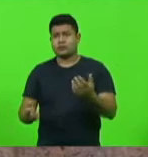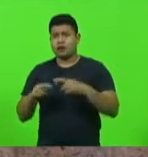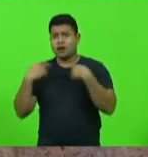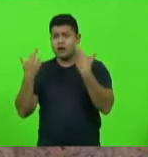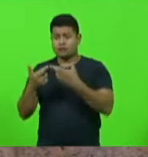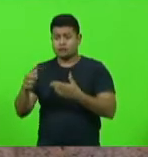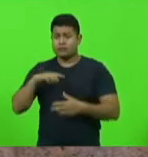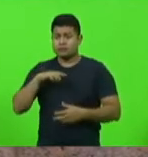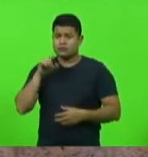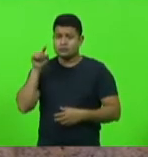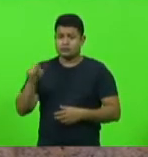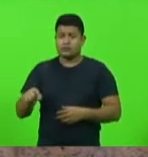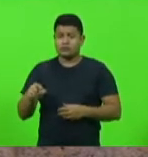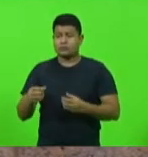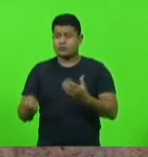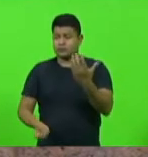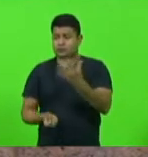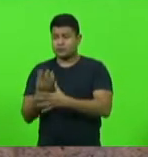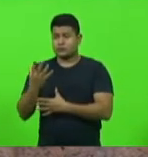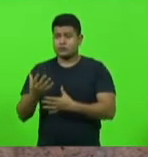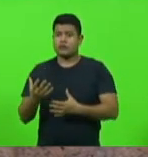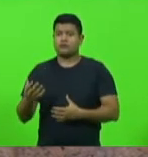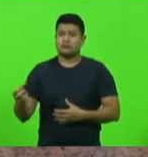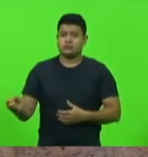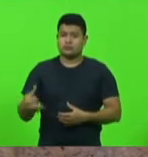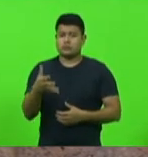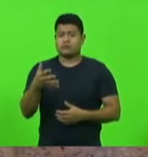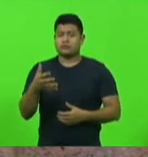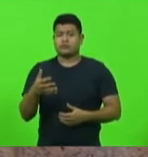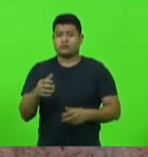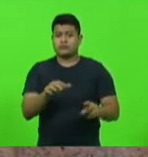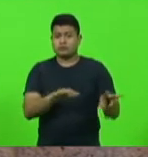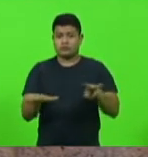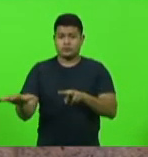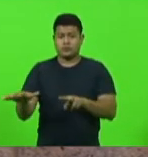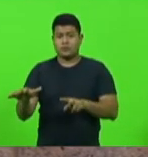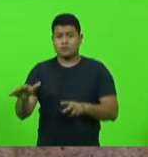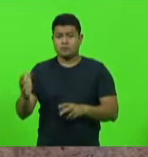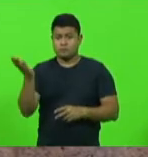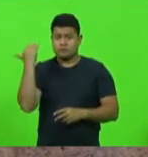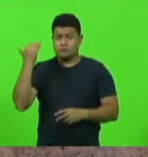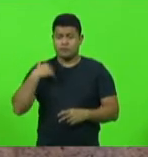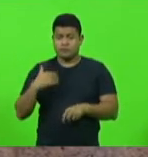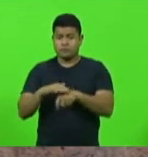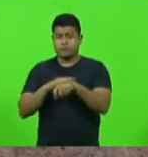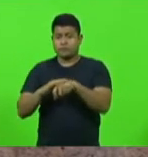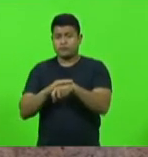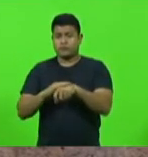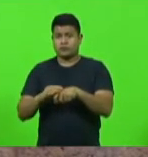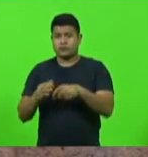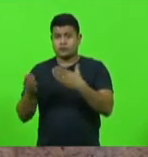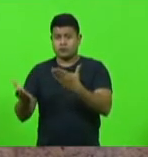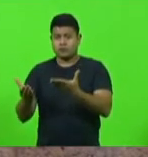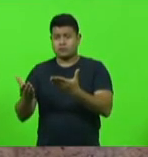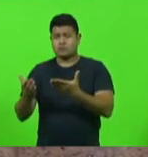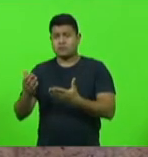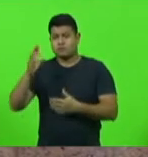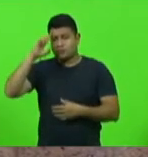semana passada, até para tido informação, semana passada eu estive conversando com o comandante-geral da Polícia Militar. E esse